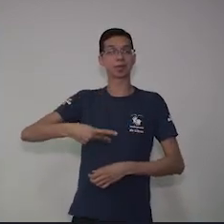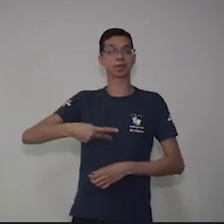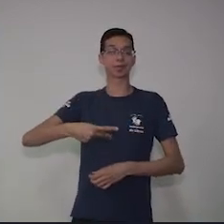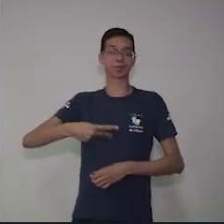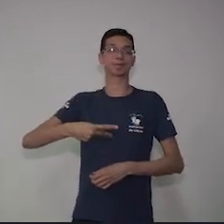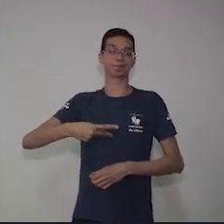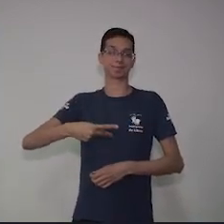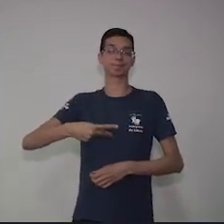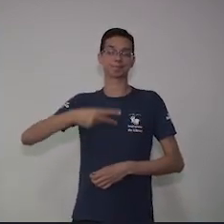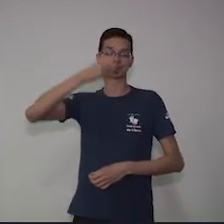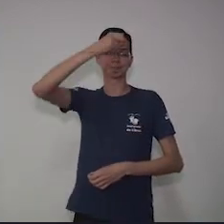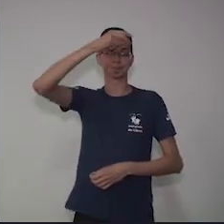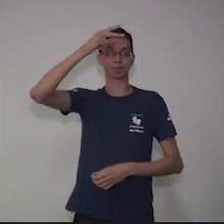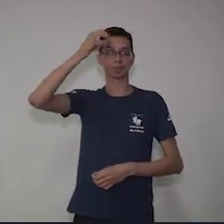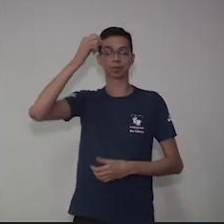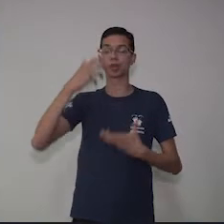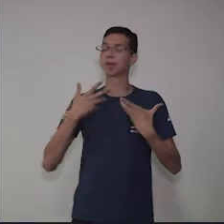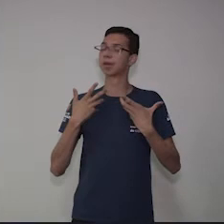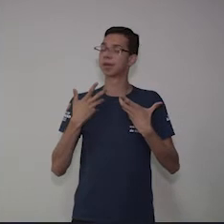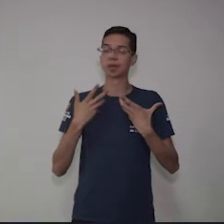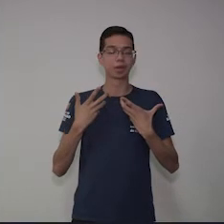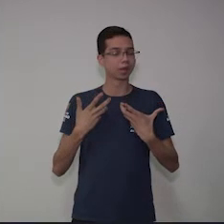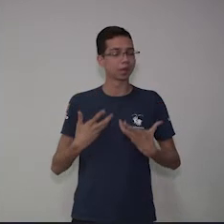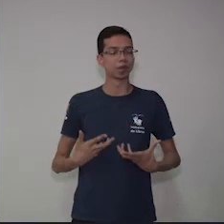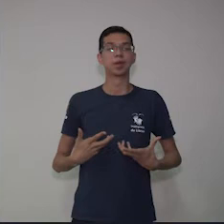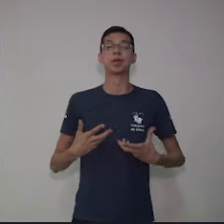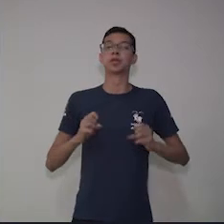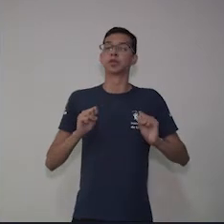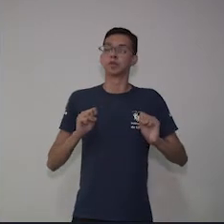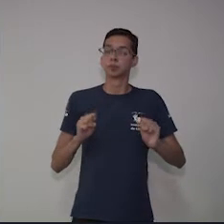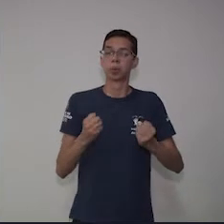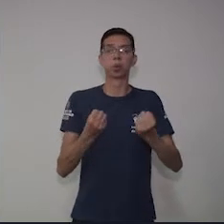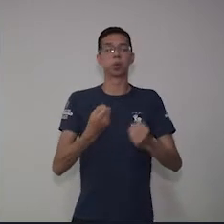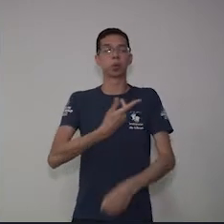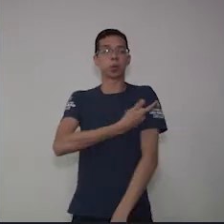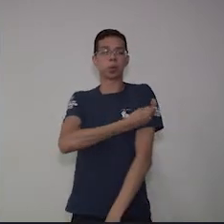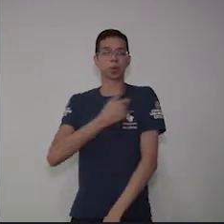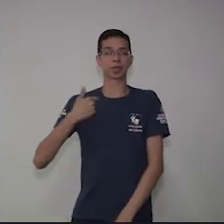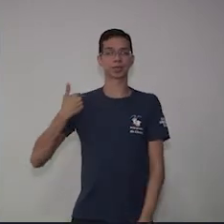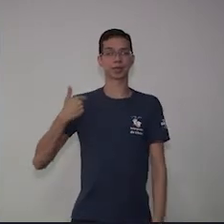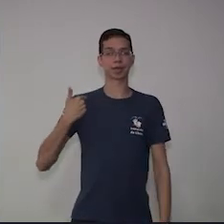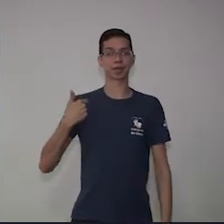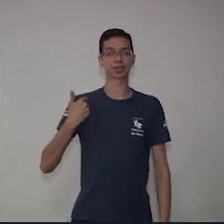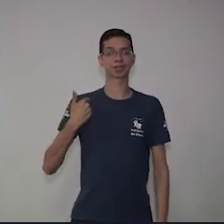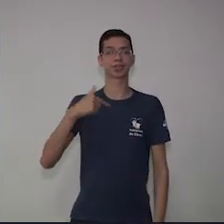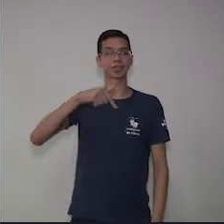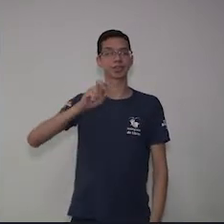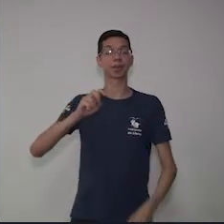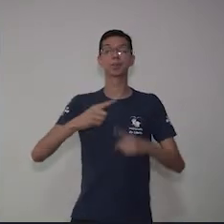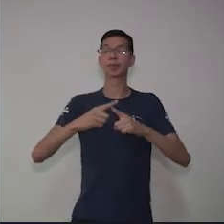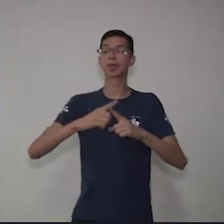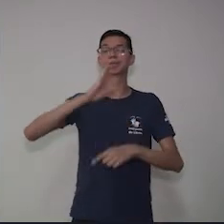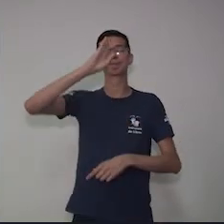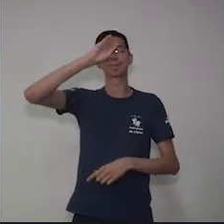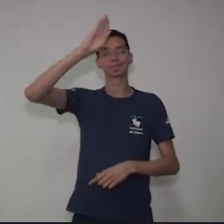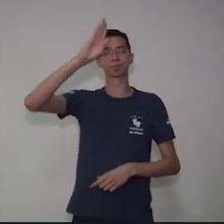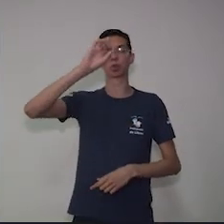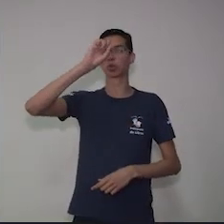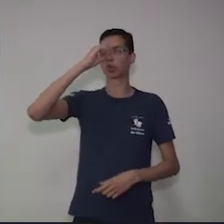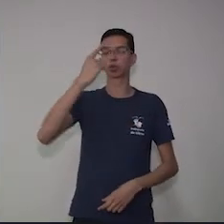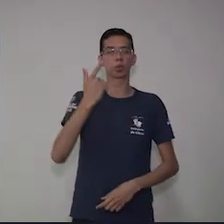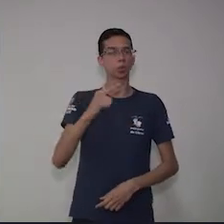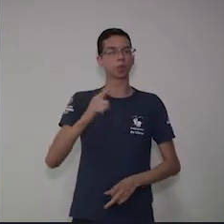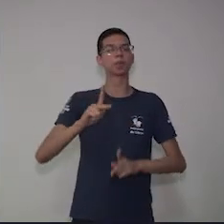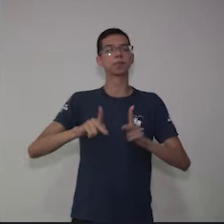a vacinação dessas faixas etárias de forma prioritária, que é, sem dúvida nenhuma, a população mais